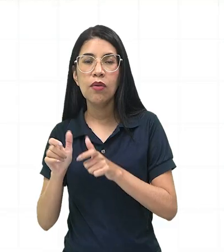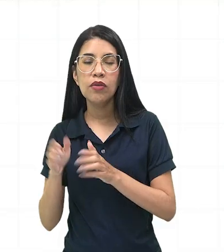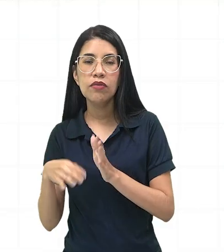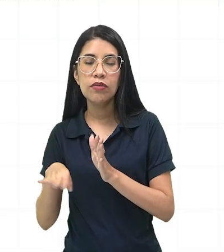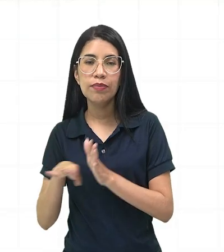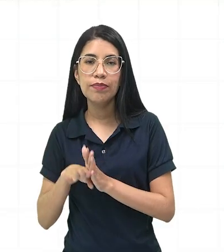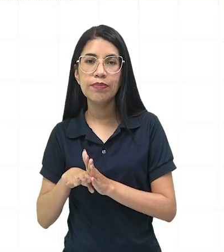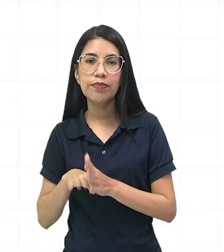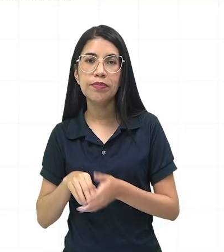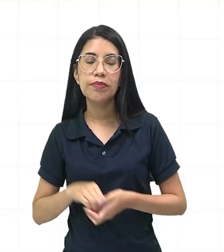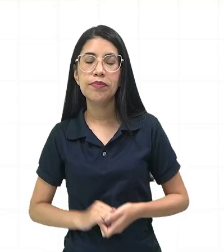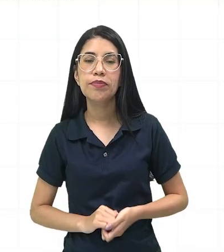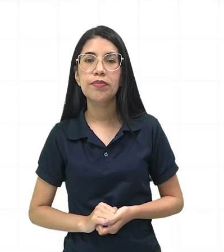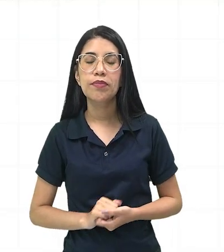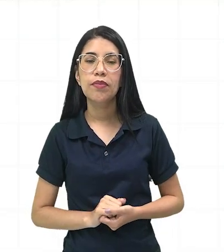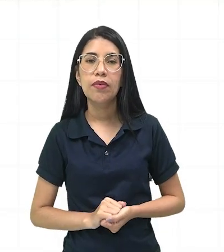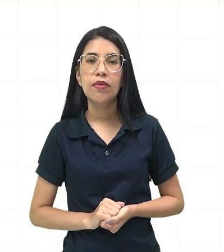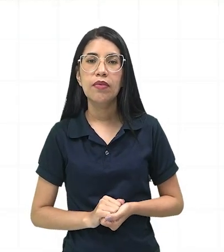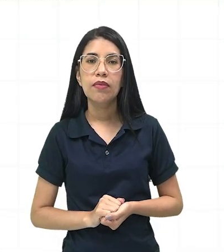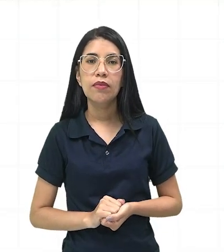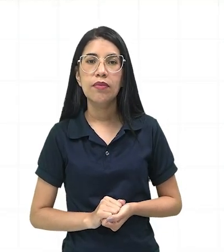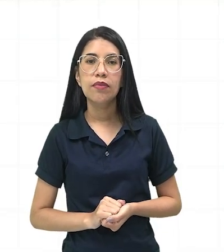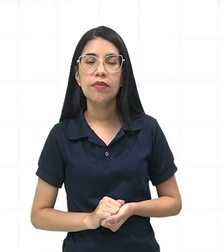Para onde eu vou, né?